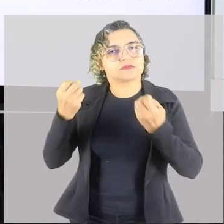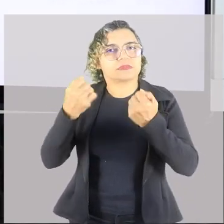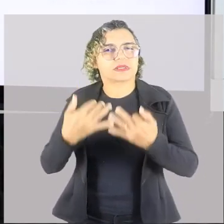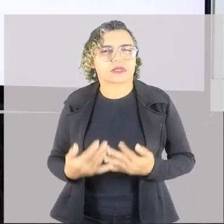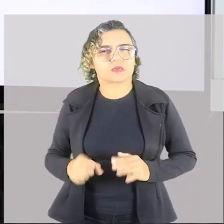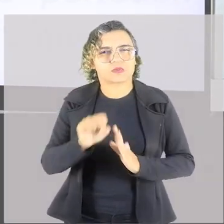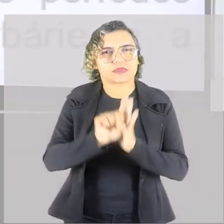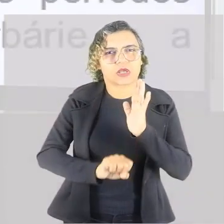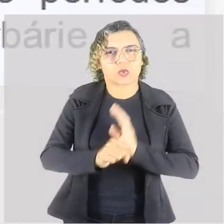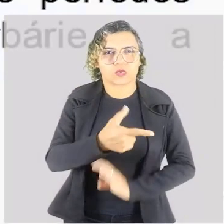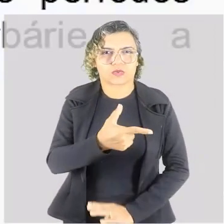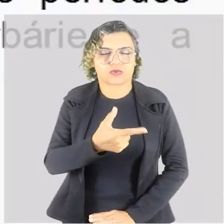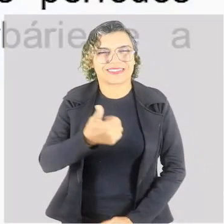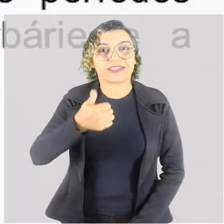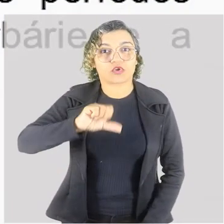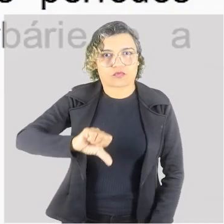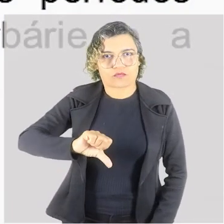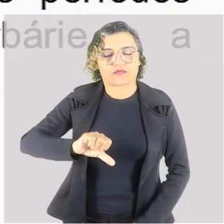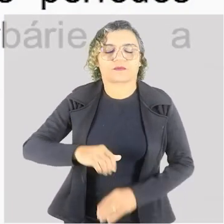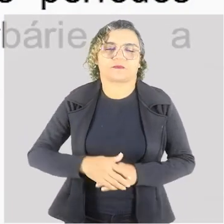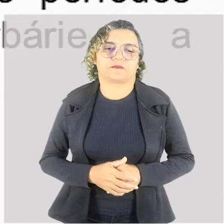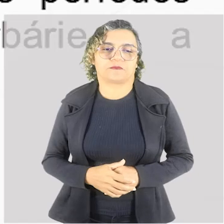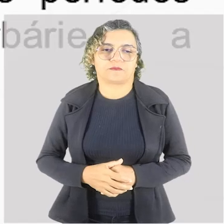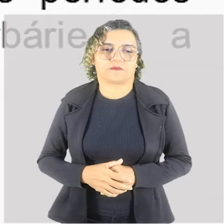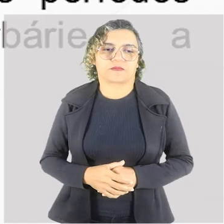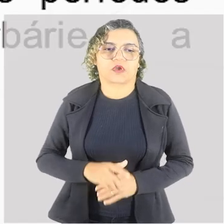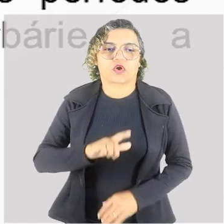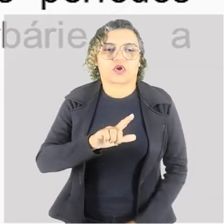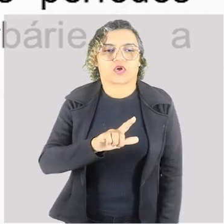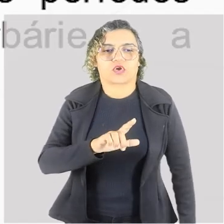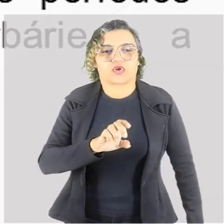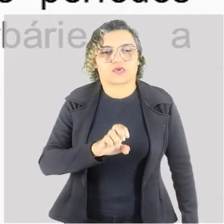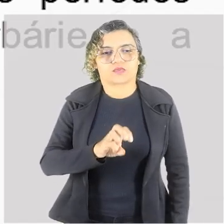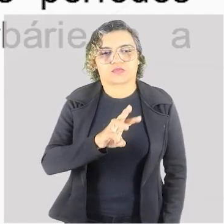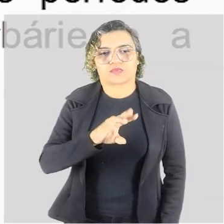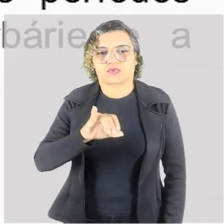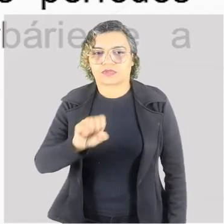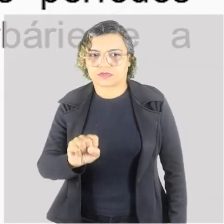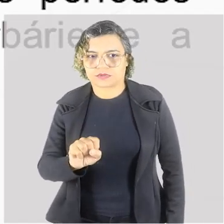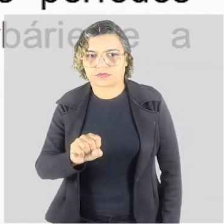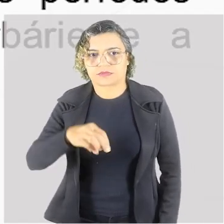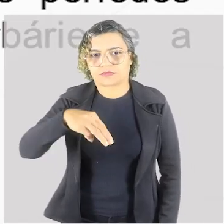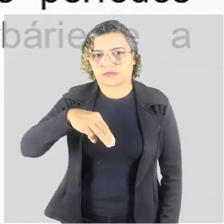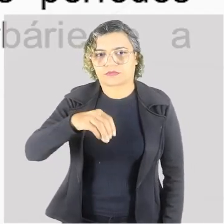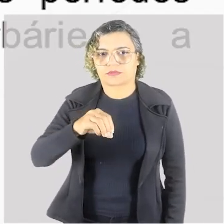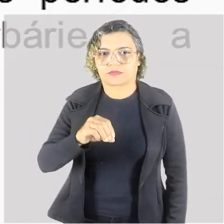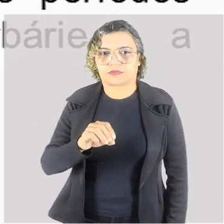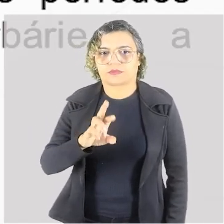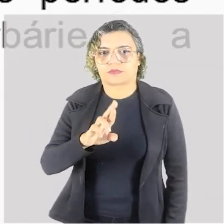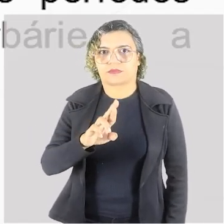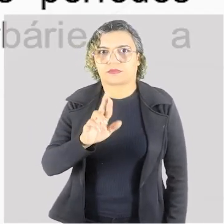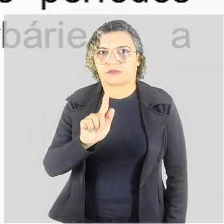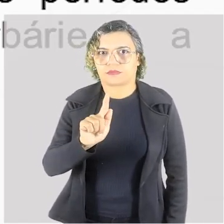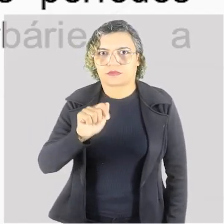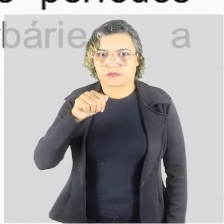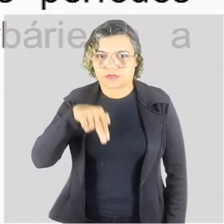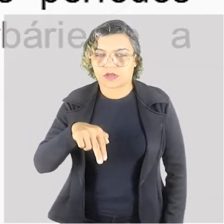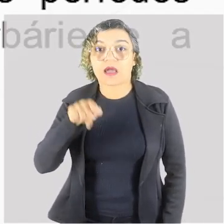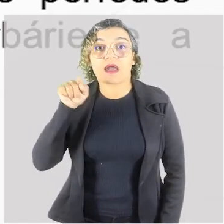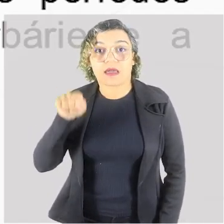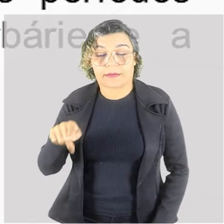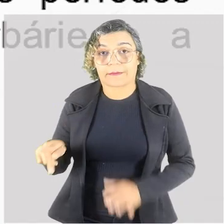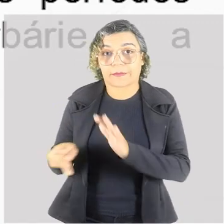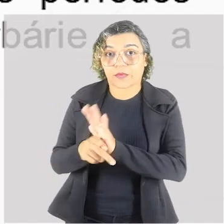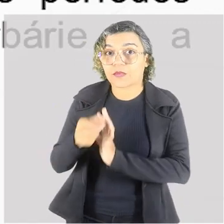do século XIX. Lewis Morgan é um teórico inglês desse momento da história, do século XIX, e que